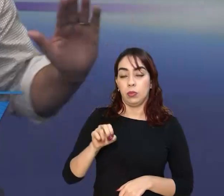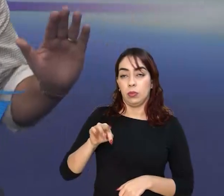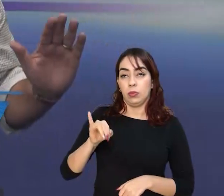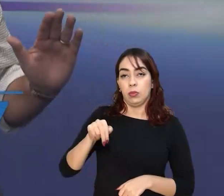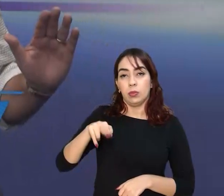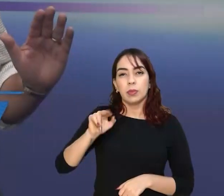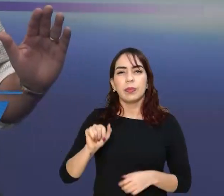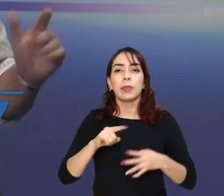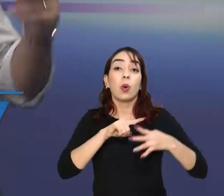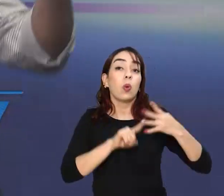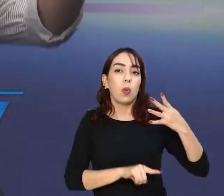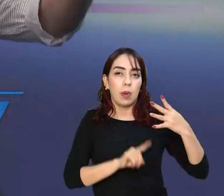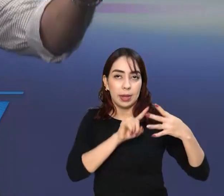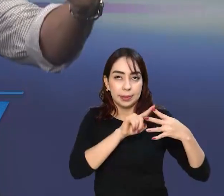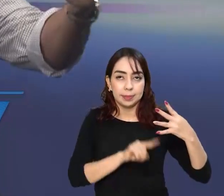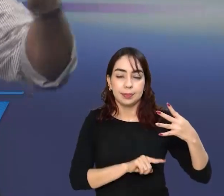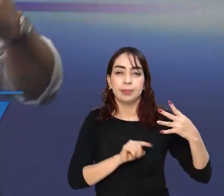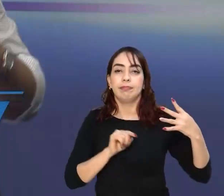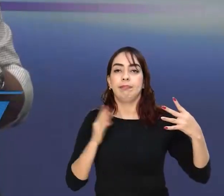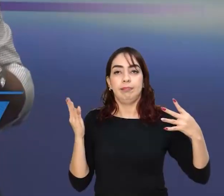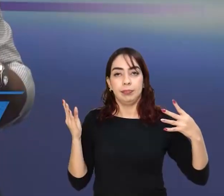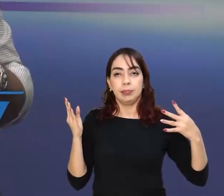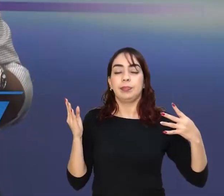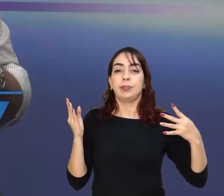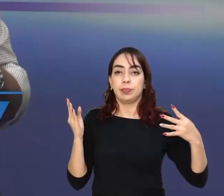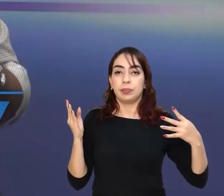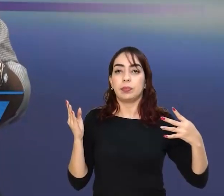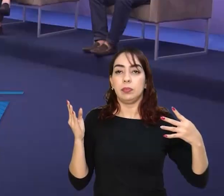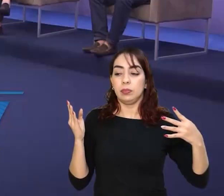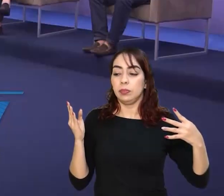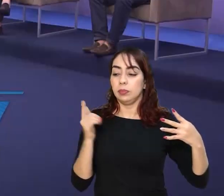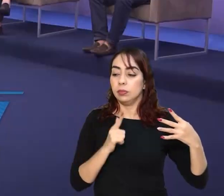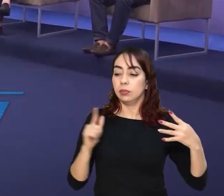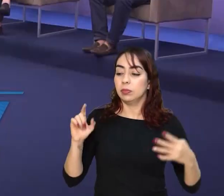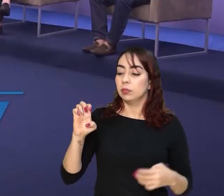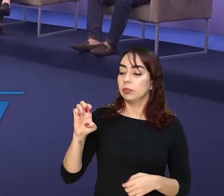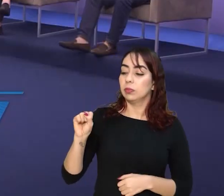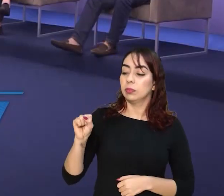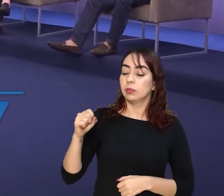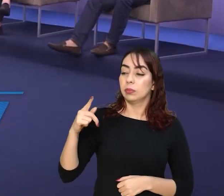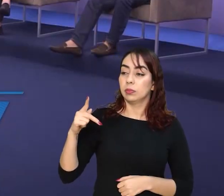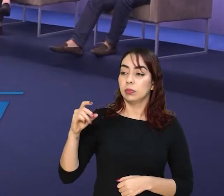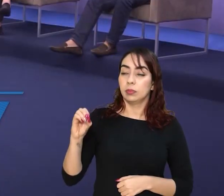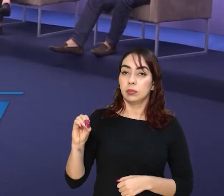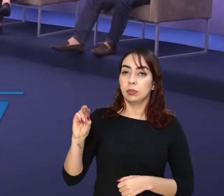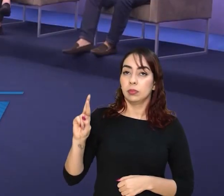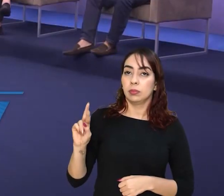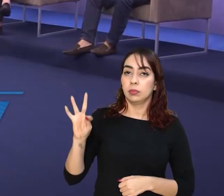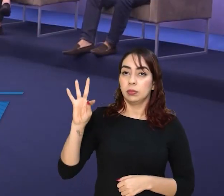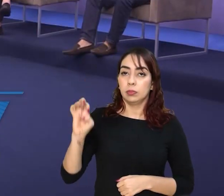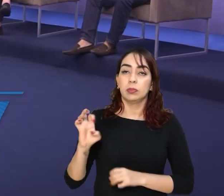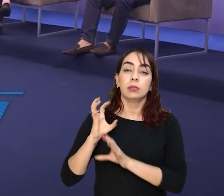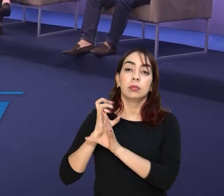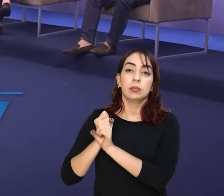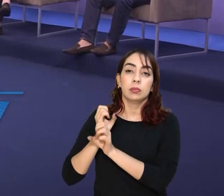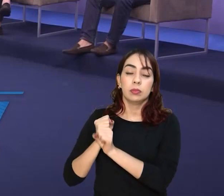quatro. E o Sport ainda tem 2 a menos ou 1 a menos? 2 a menos. Olha aí, e está com quantos pontos o Sport? 17. O Sport está com